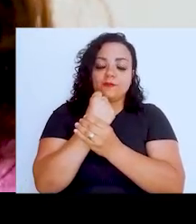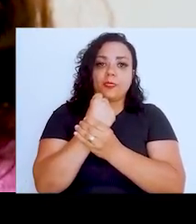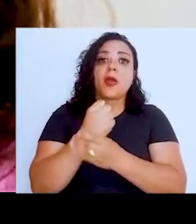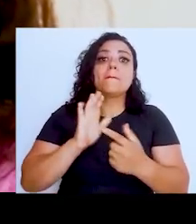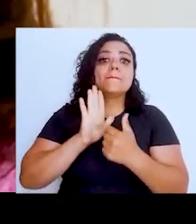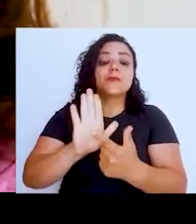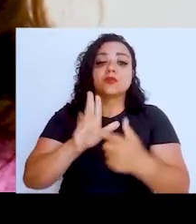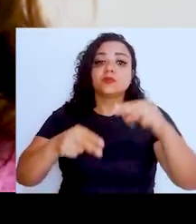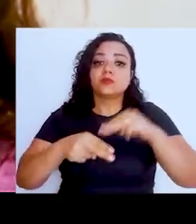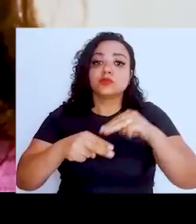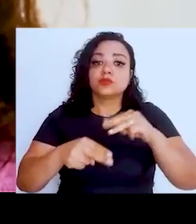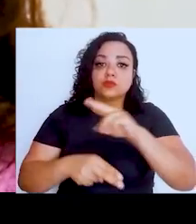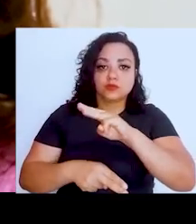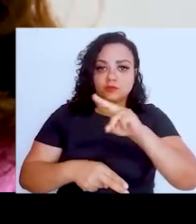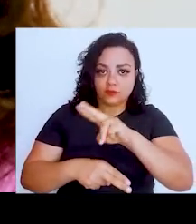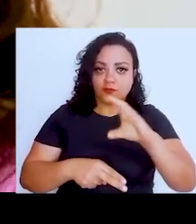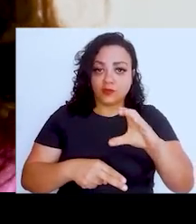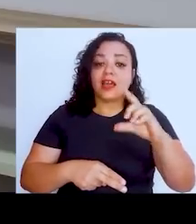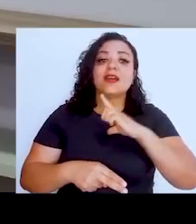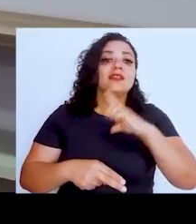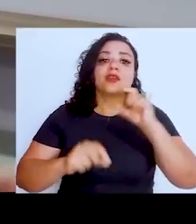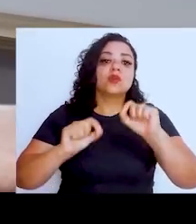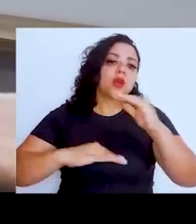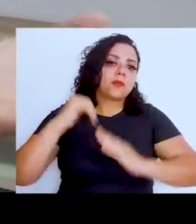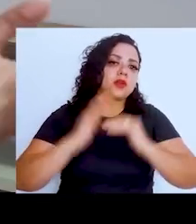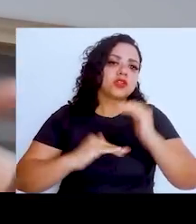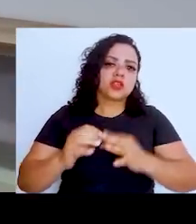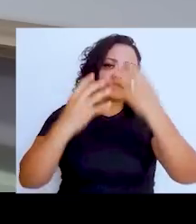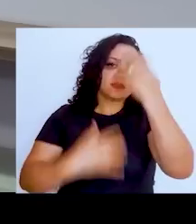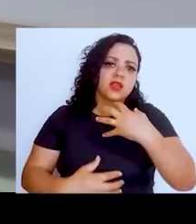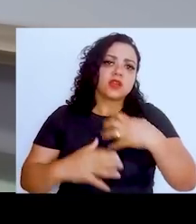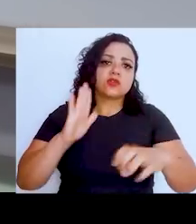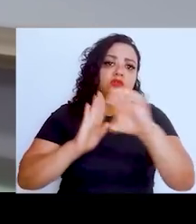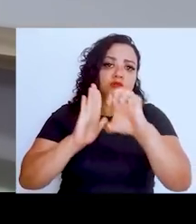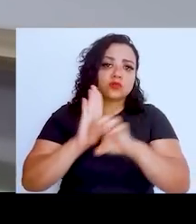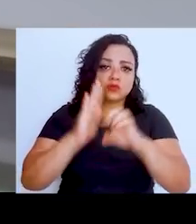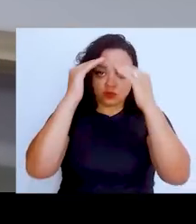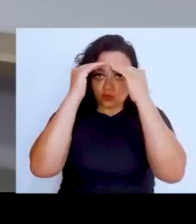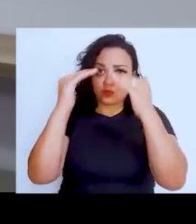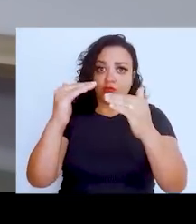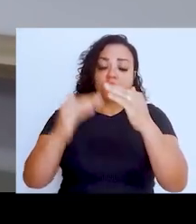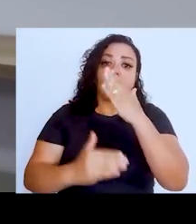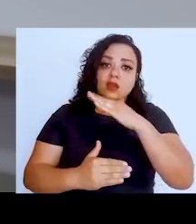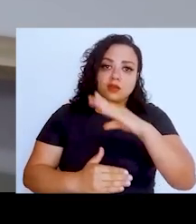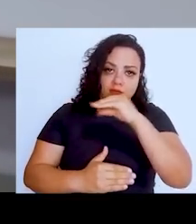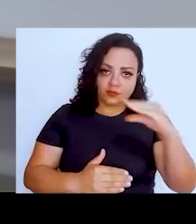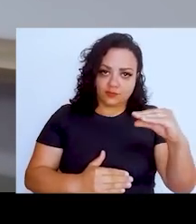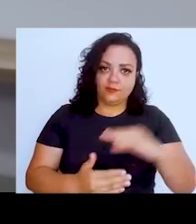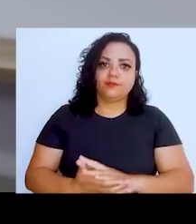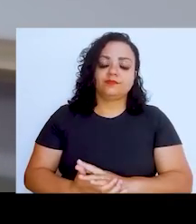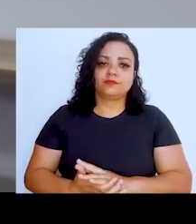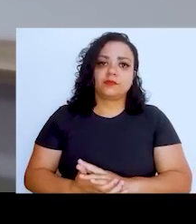que está no Estatuto dos Direitos da Criança e do Adolescente. Complexo de escuta protegida, que respeitamos, protegemos